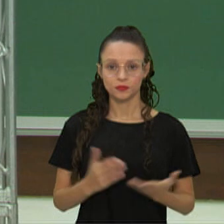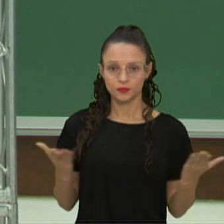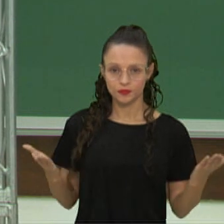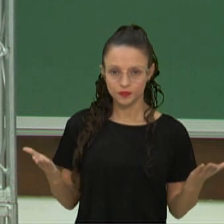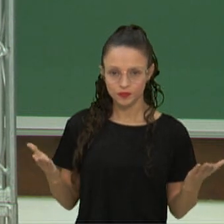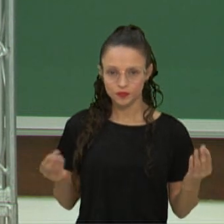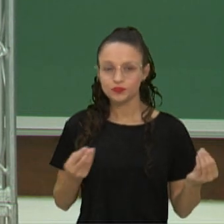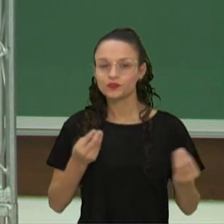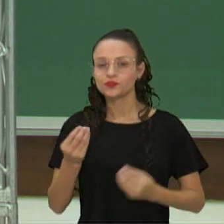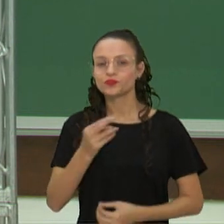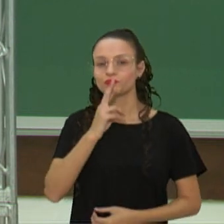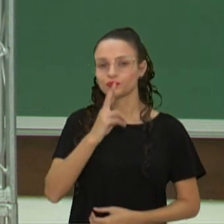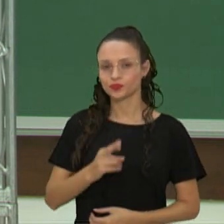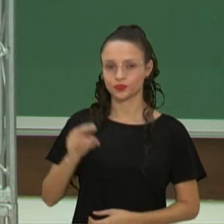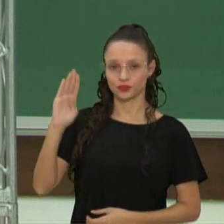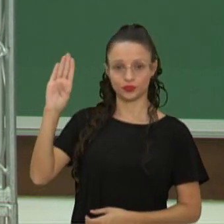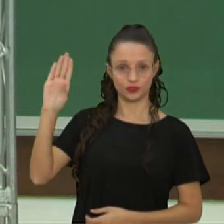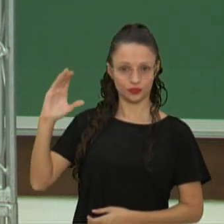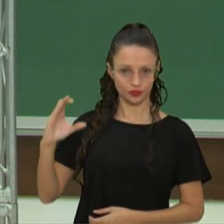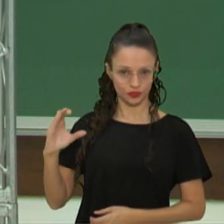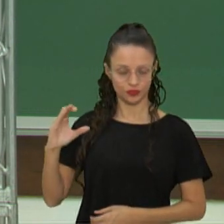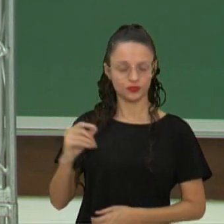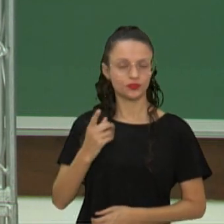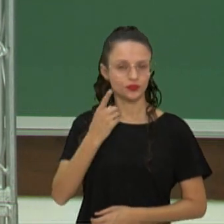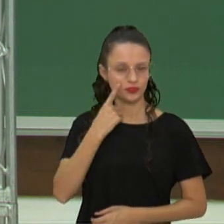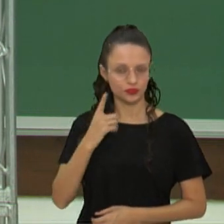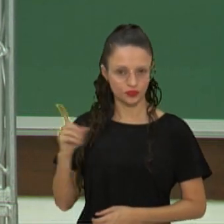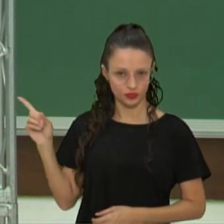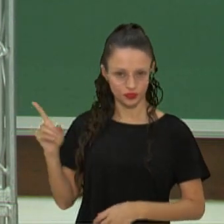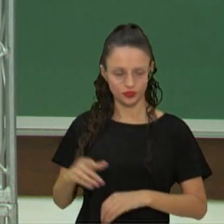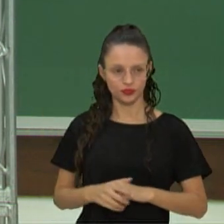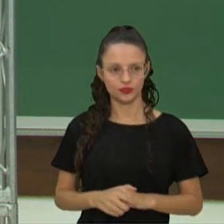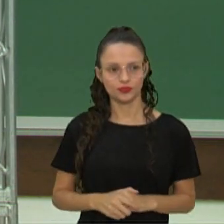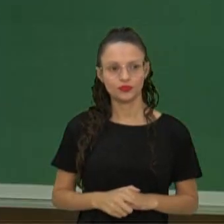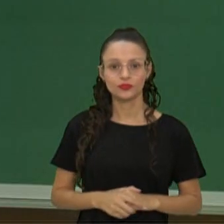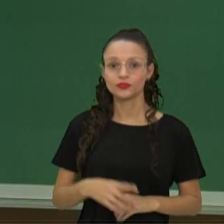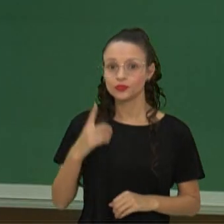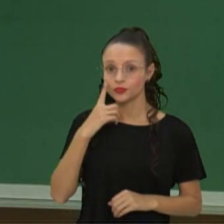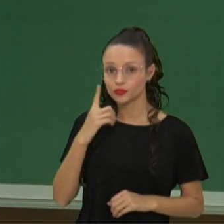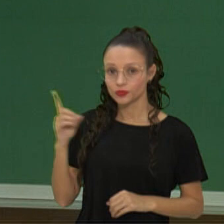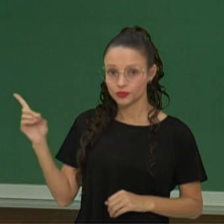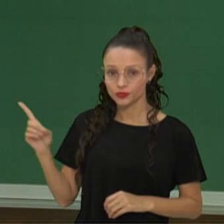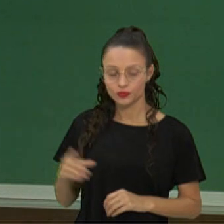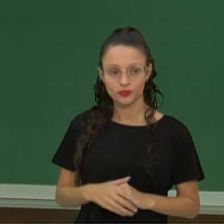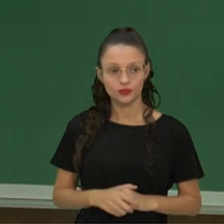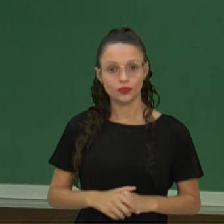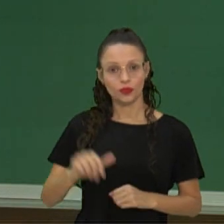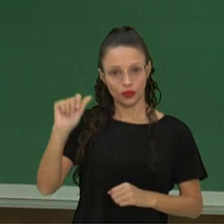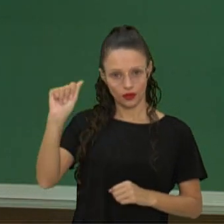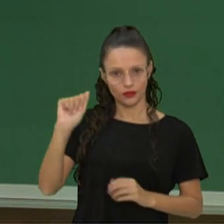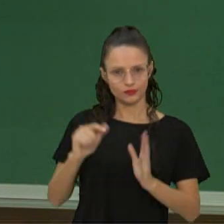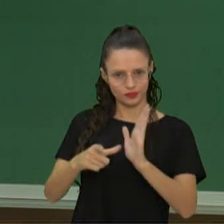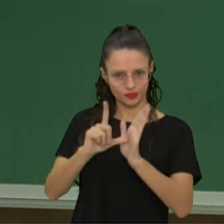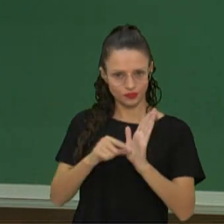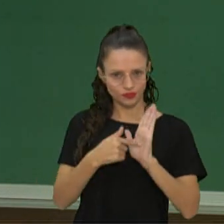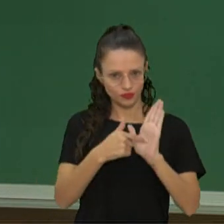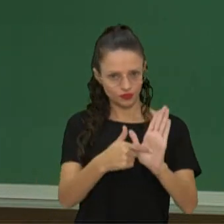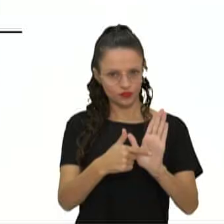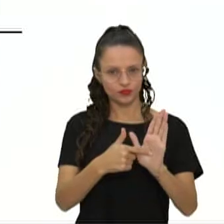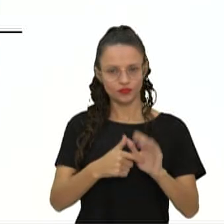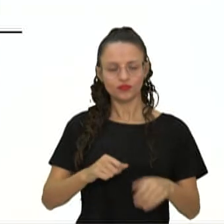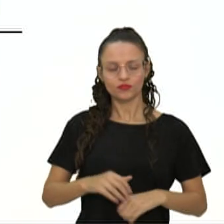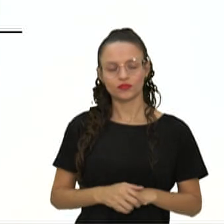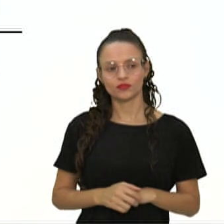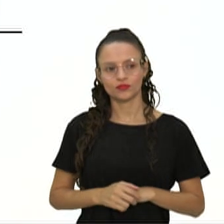E aí, como é que ficou o resultado da letra B e da letra C? Vamos conferir? Dá uma olhada ali comigo, ó. Essa aqui era a letra A que a gente fez no quadro,